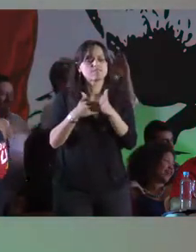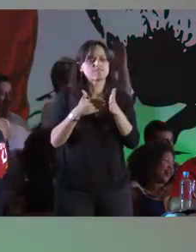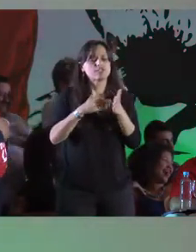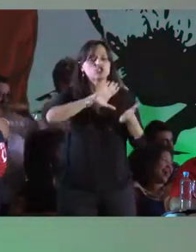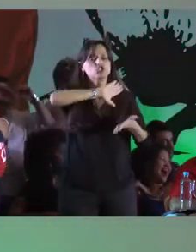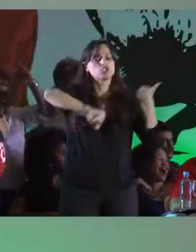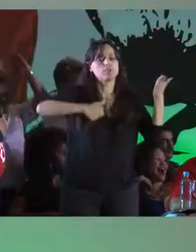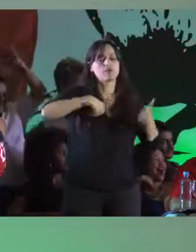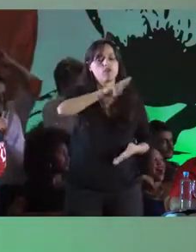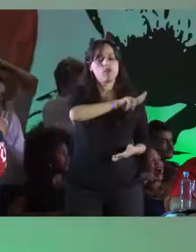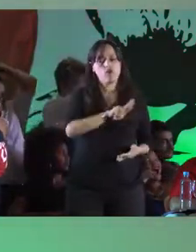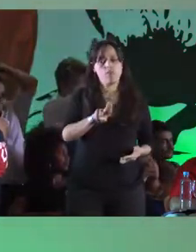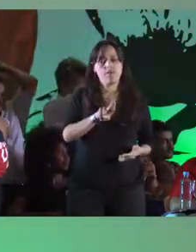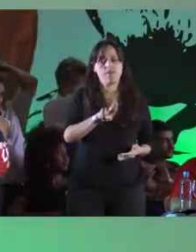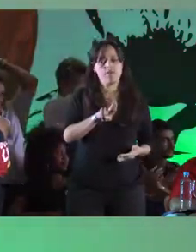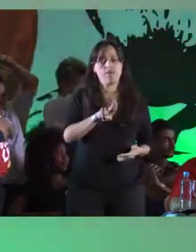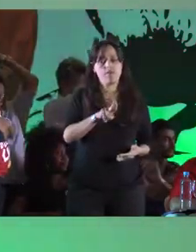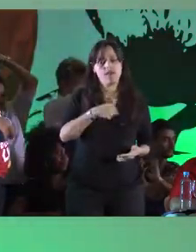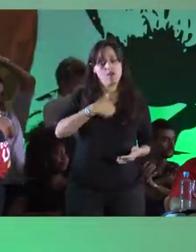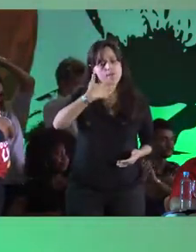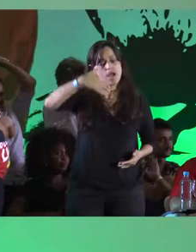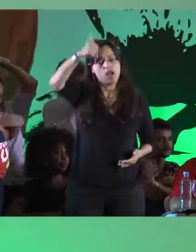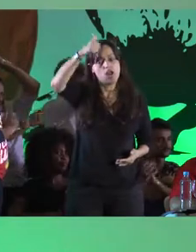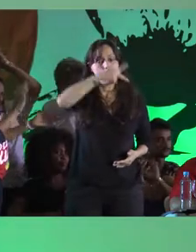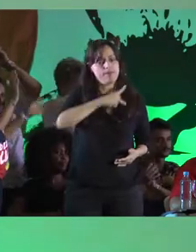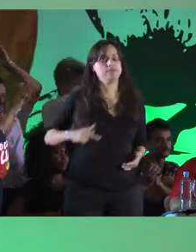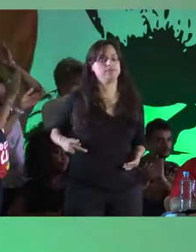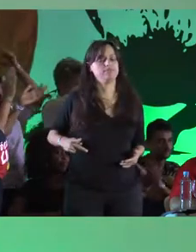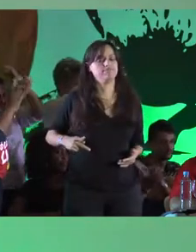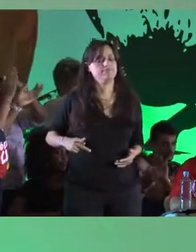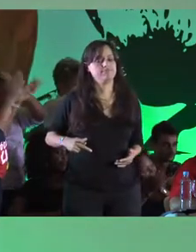de vocês, de ser candidato a presidente.